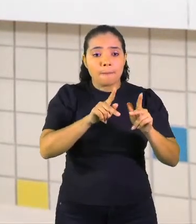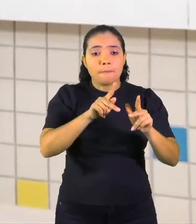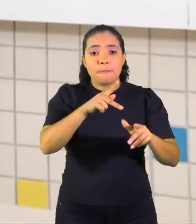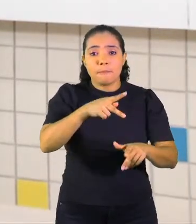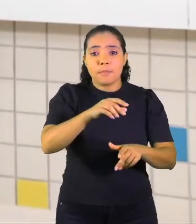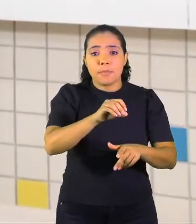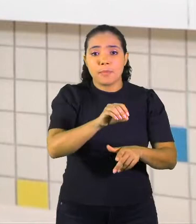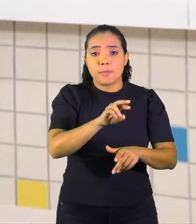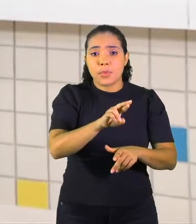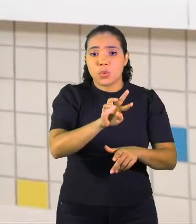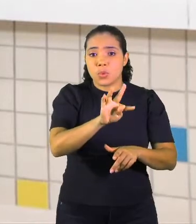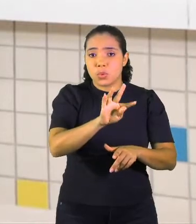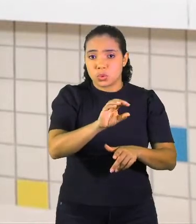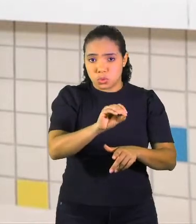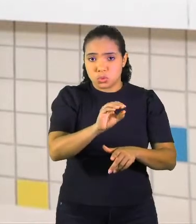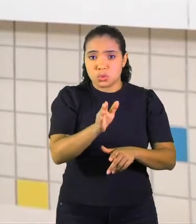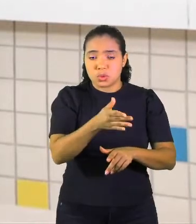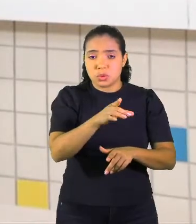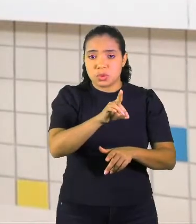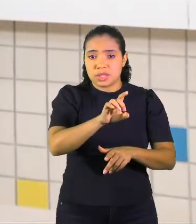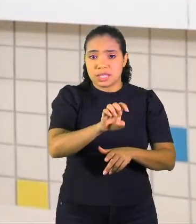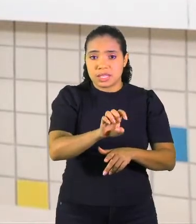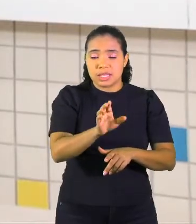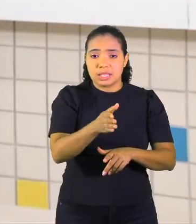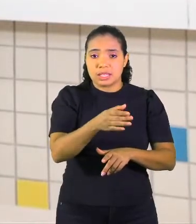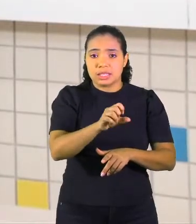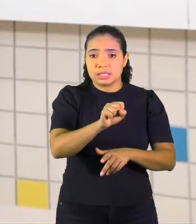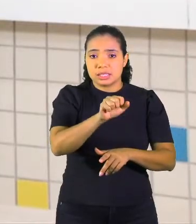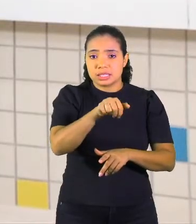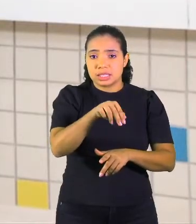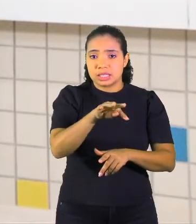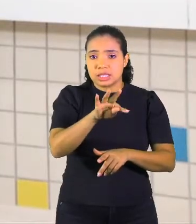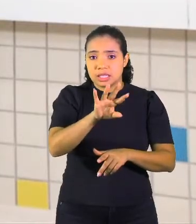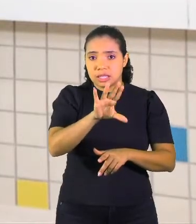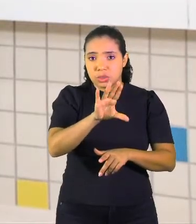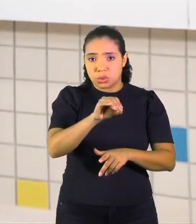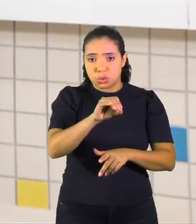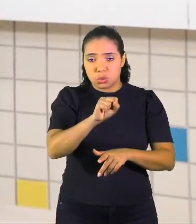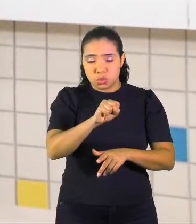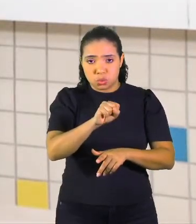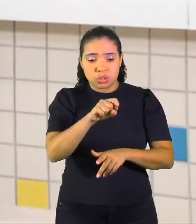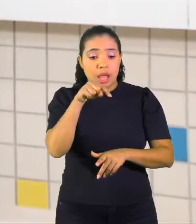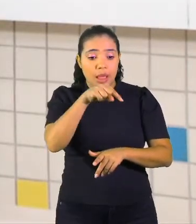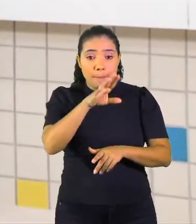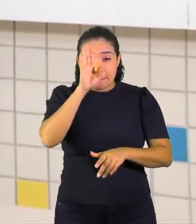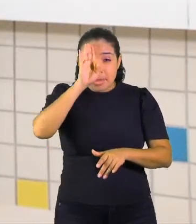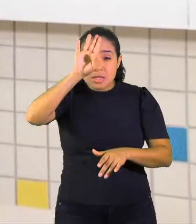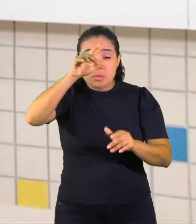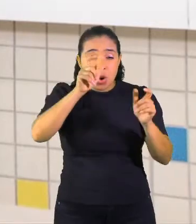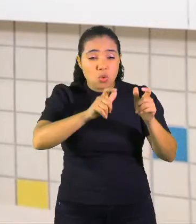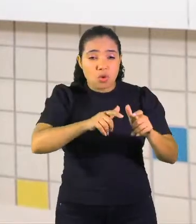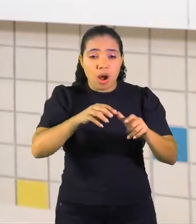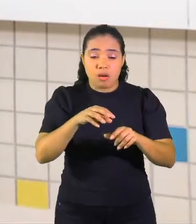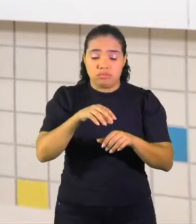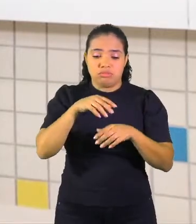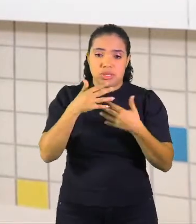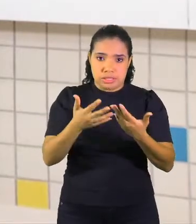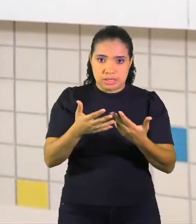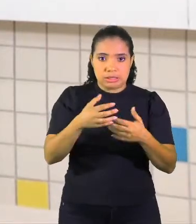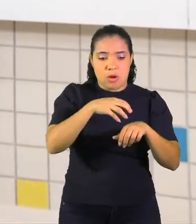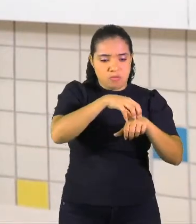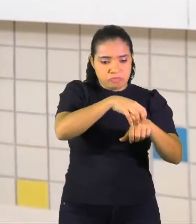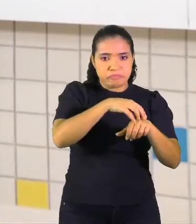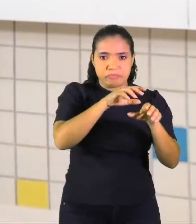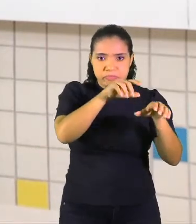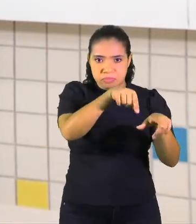principal local de escoamento dessa produção cafeeira. Então, o café saía